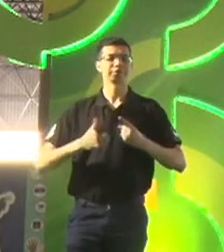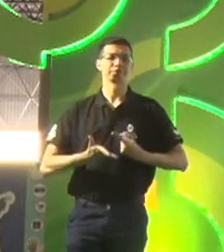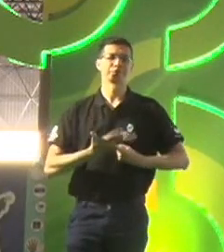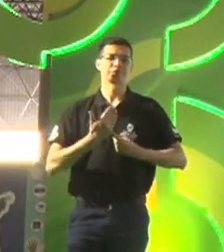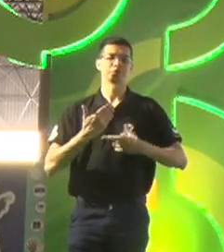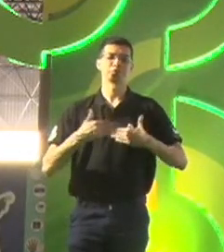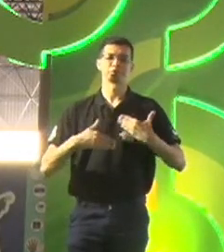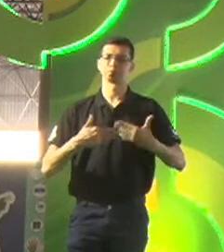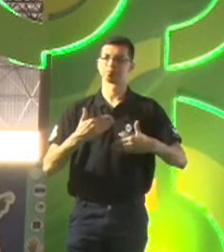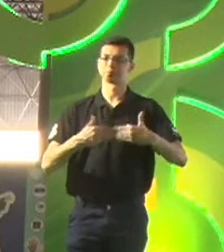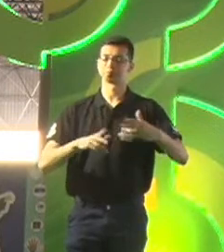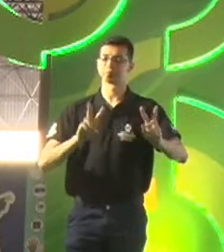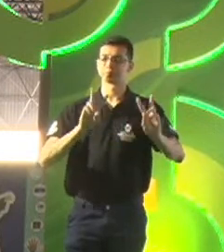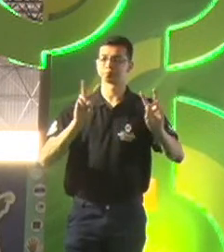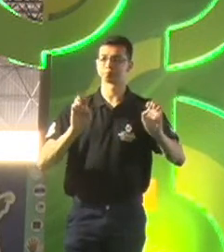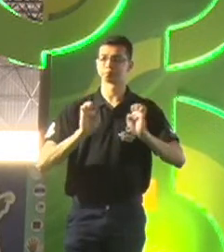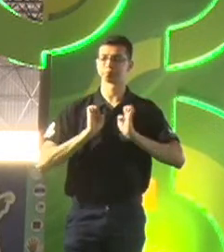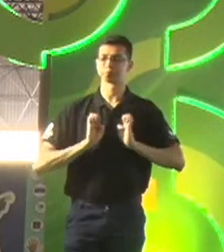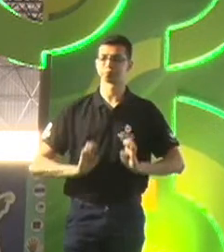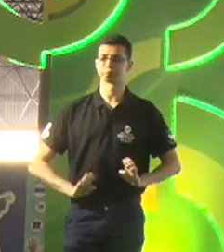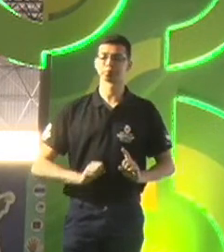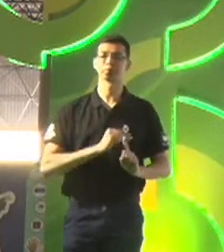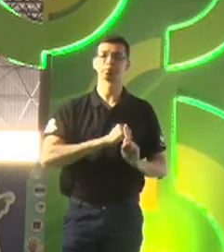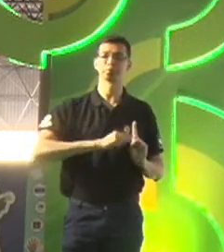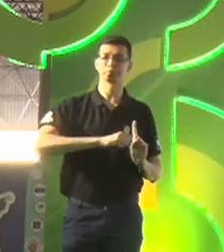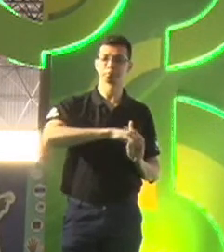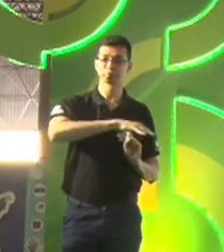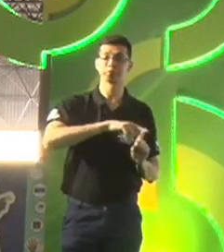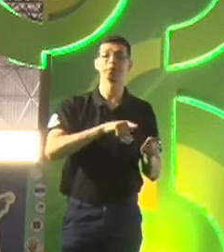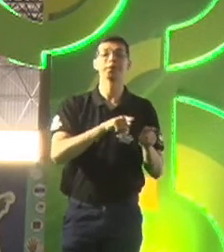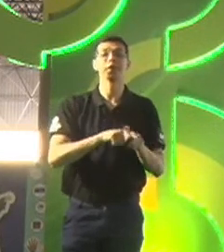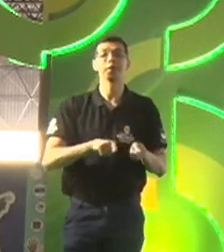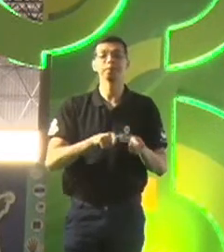a questões éticas sociais Morais